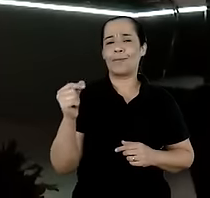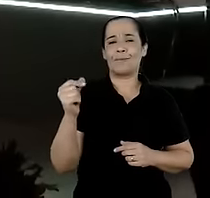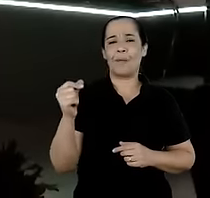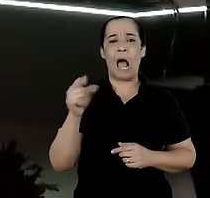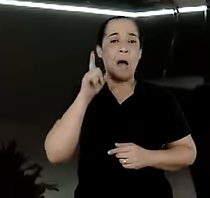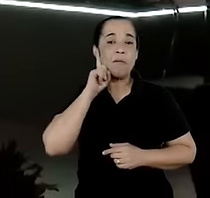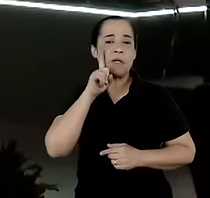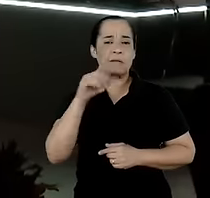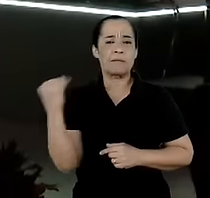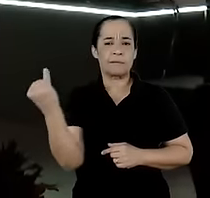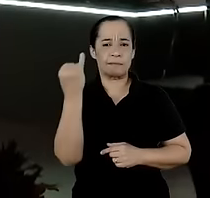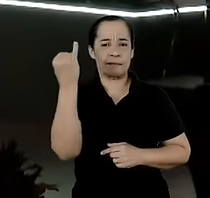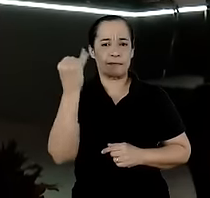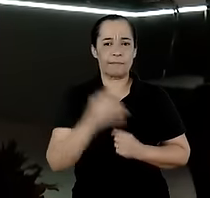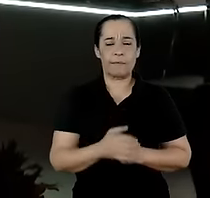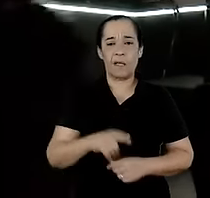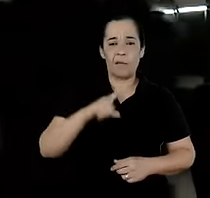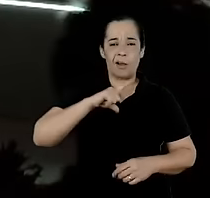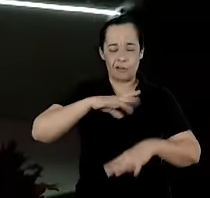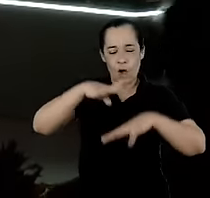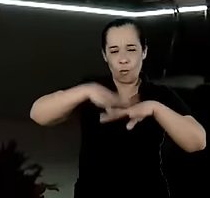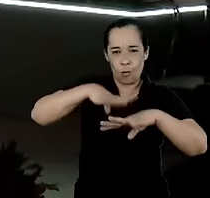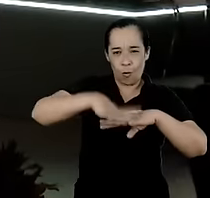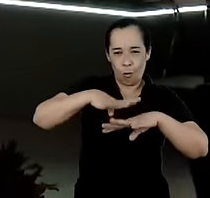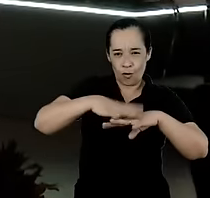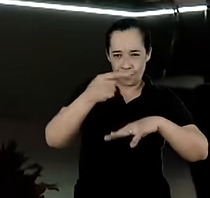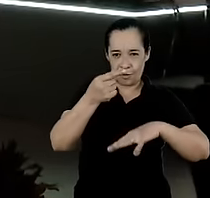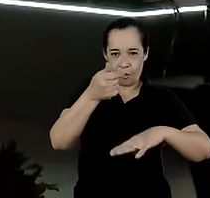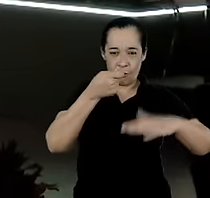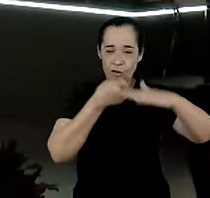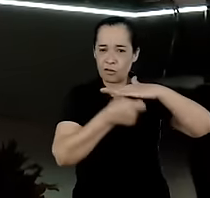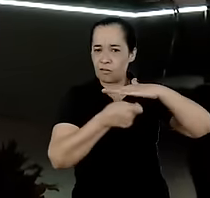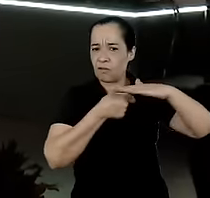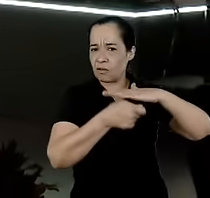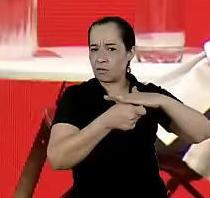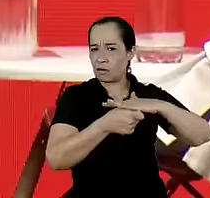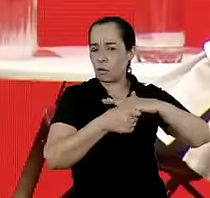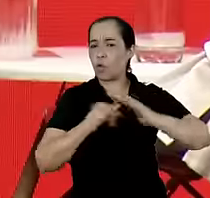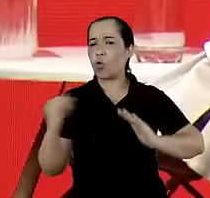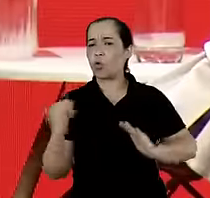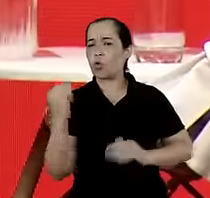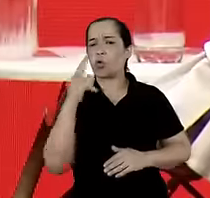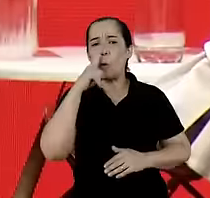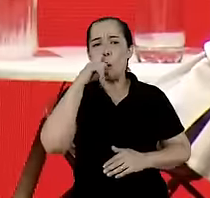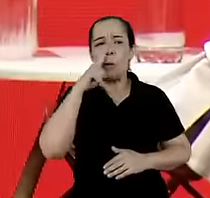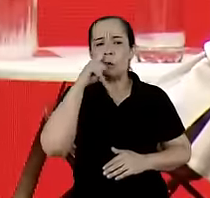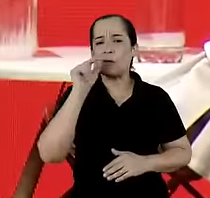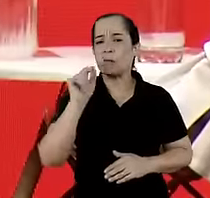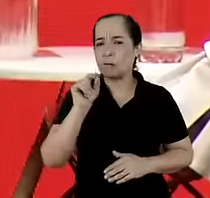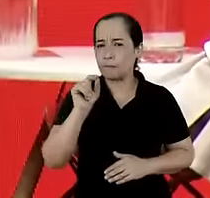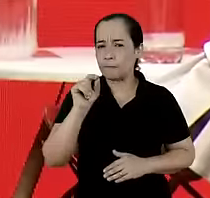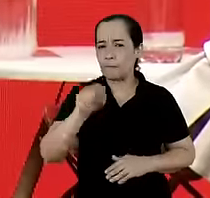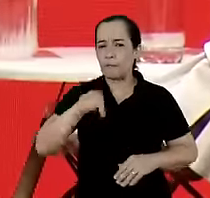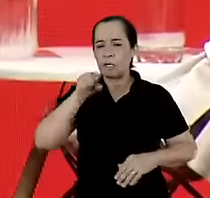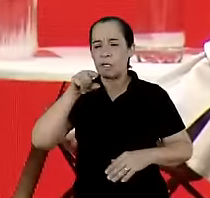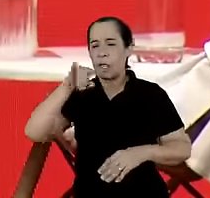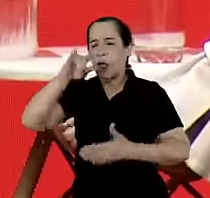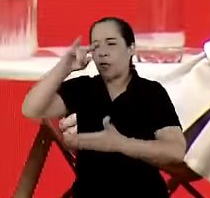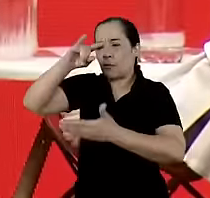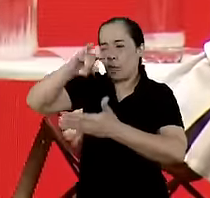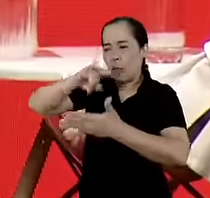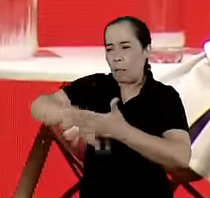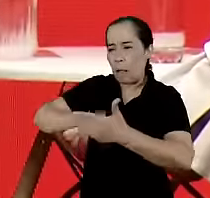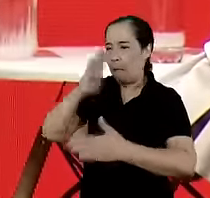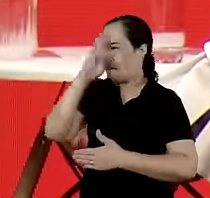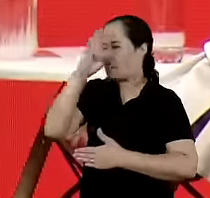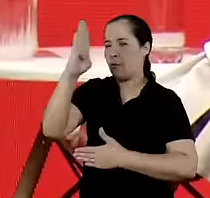forma geral quando você faz conta de investimentos o que que seria uma taxa livre de risco né Você tá no principal emissor a principal economia seria